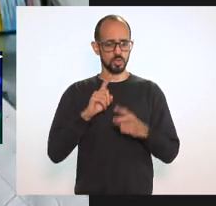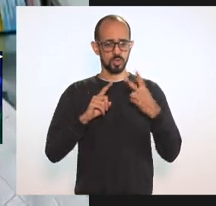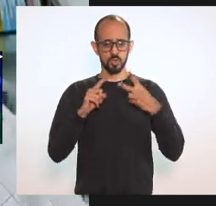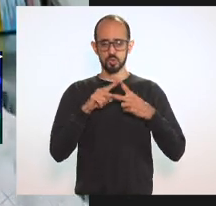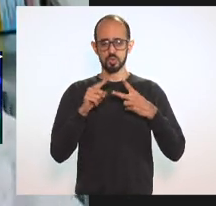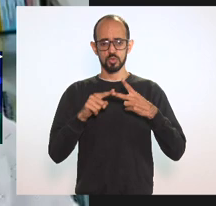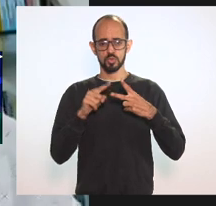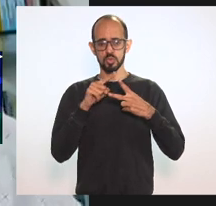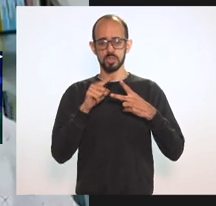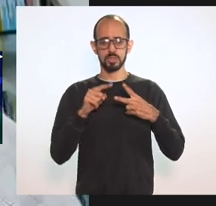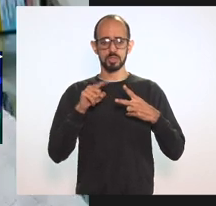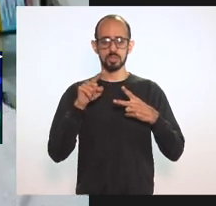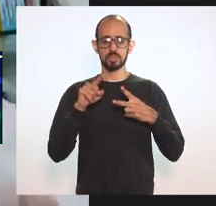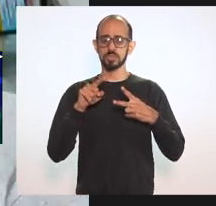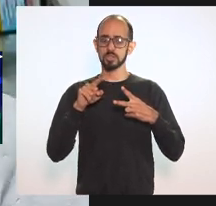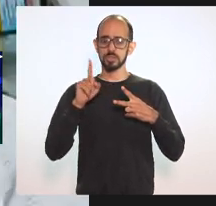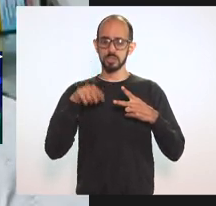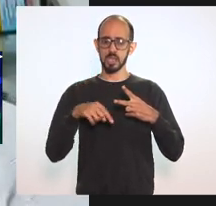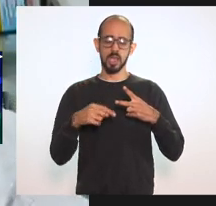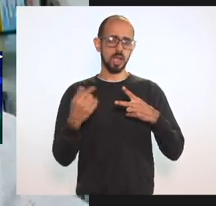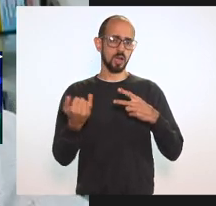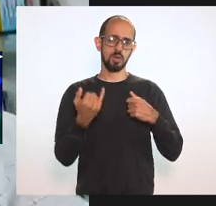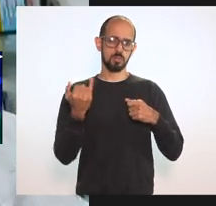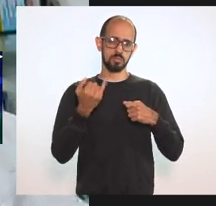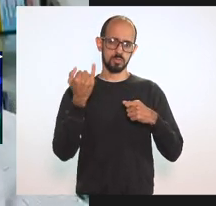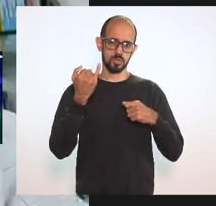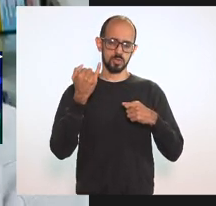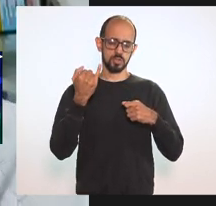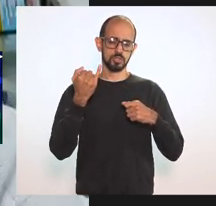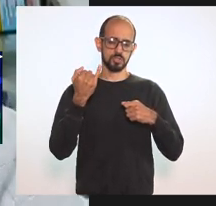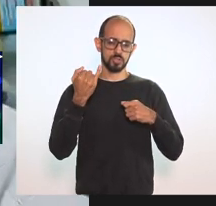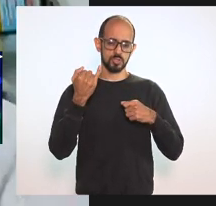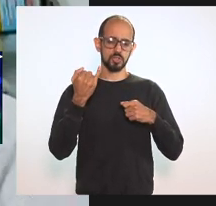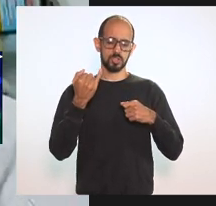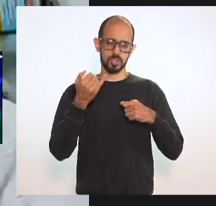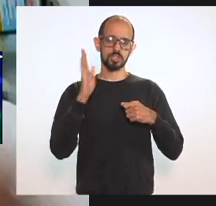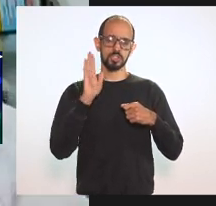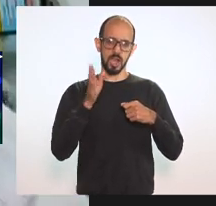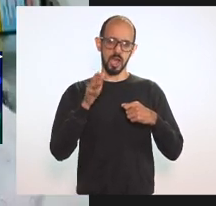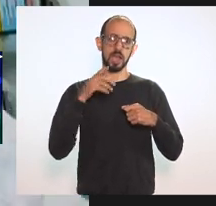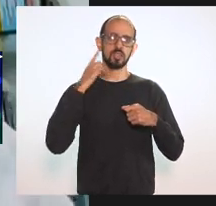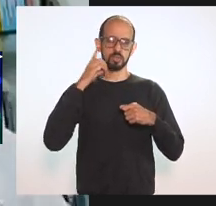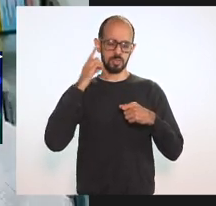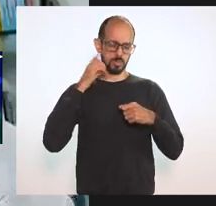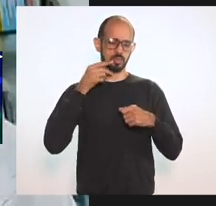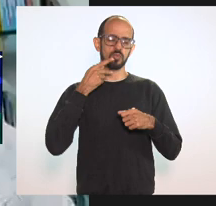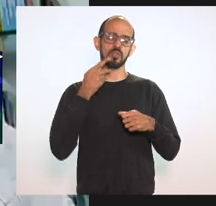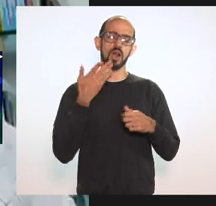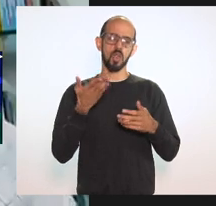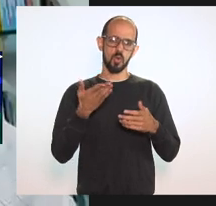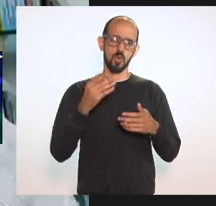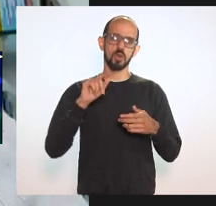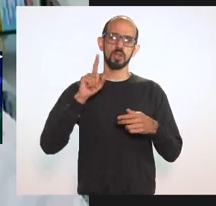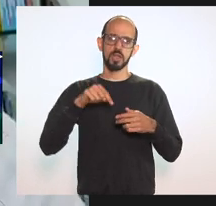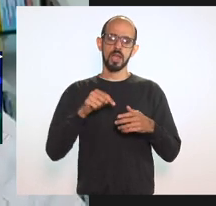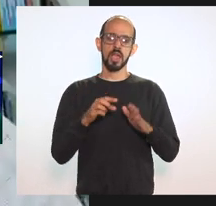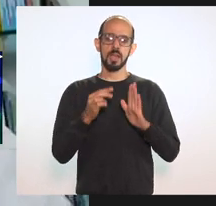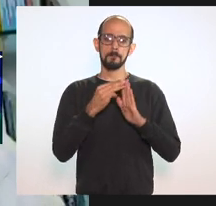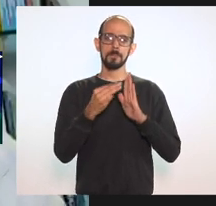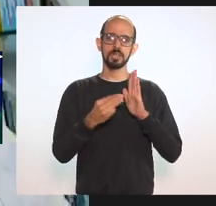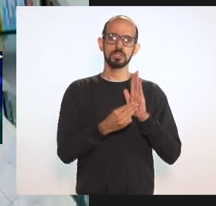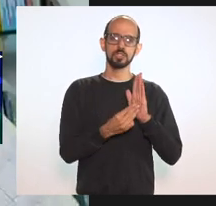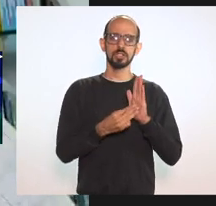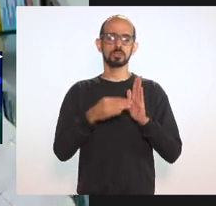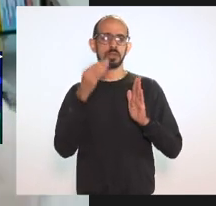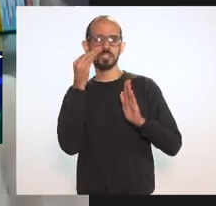predominaram em predominante o debate ou seja o debate de medidas para tentar